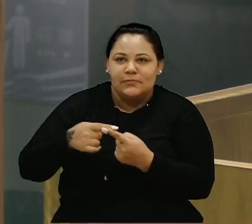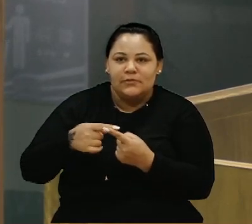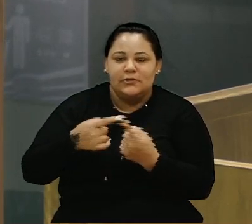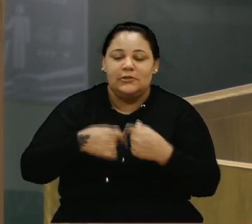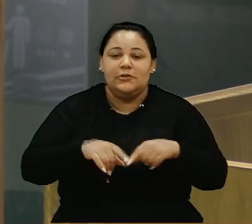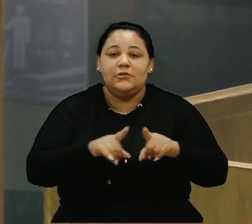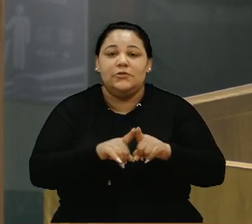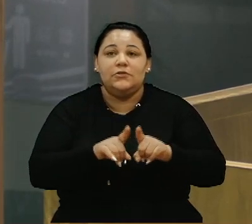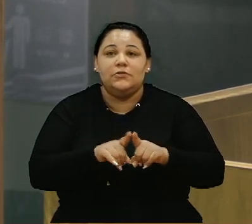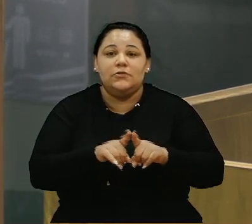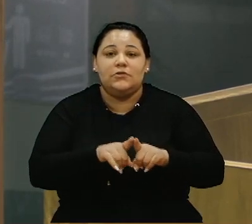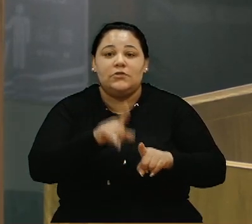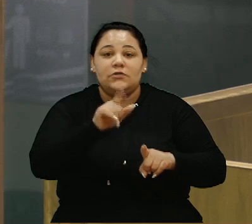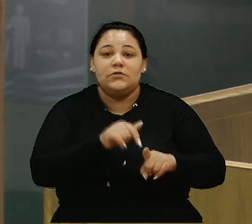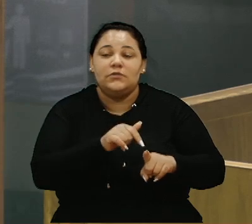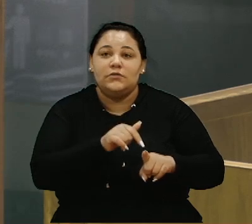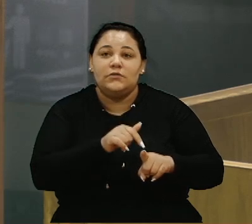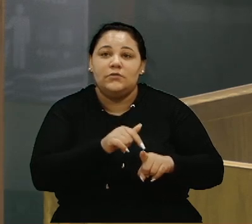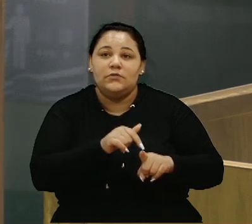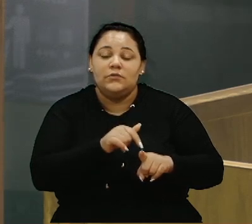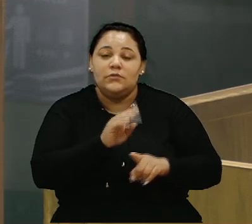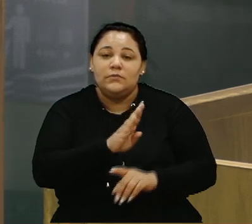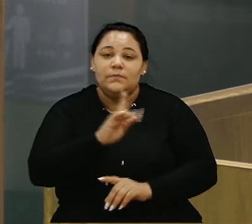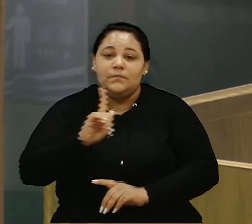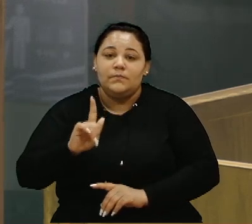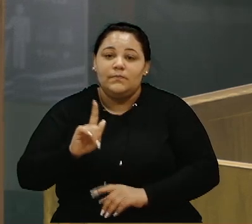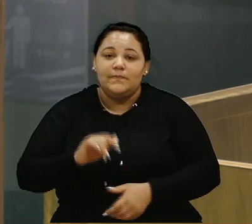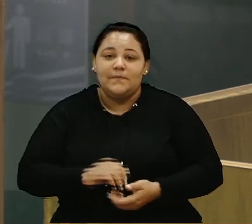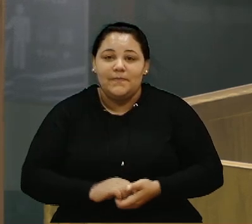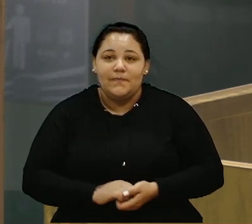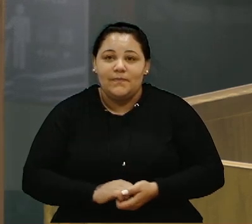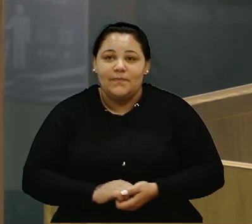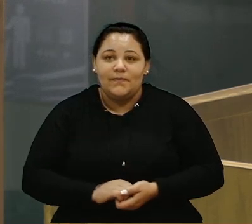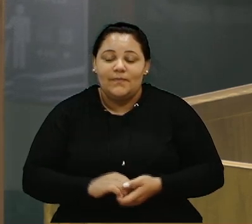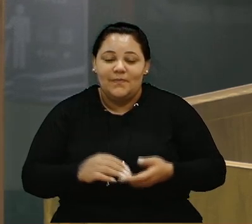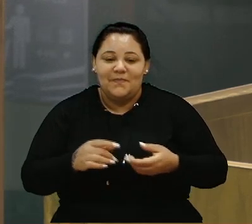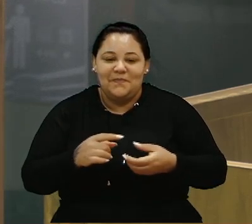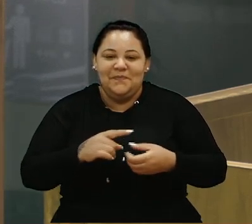brasileiro, rio-grandense e bento-gonçalvense voltasse a enxergar.